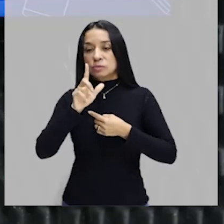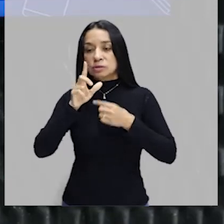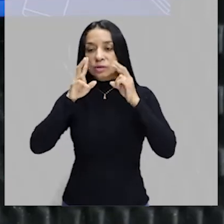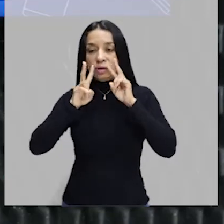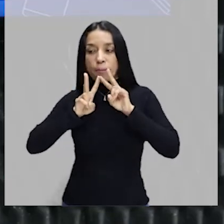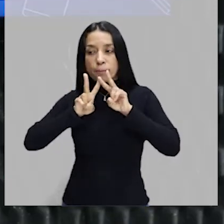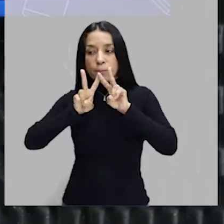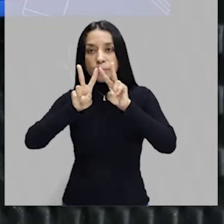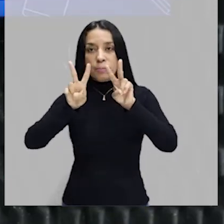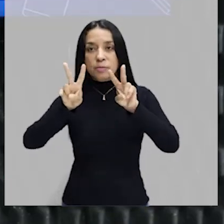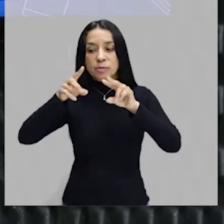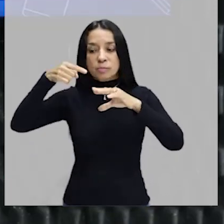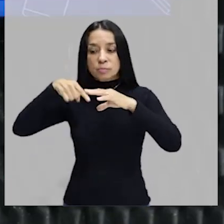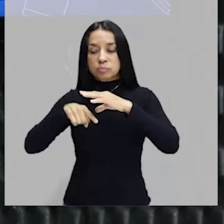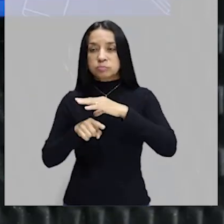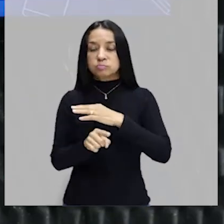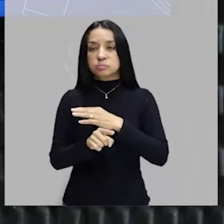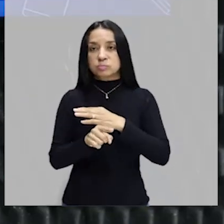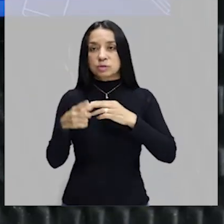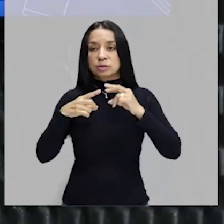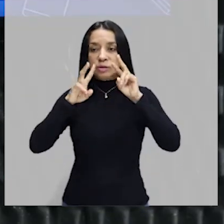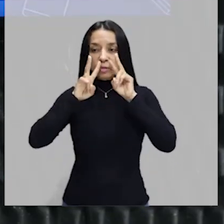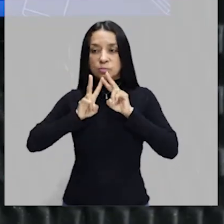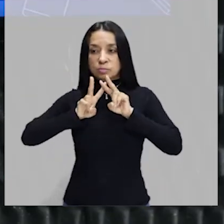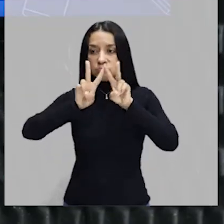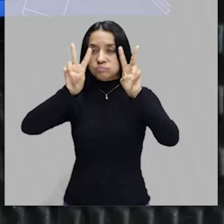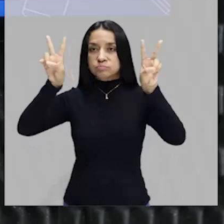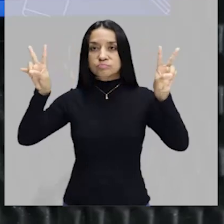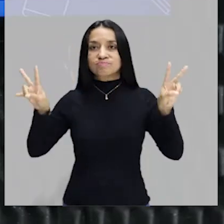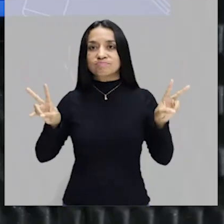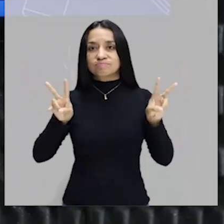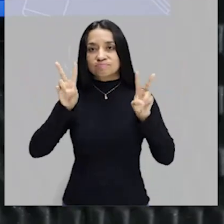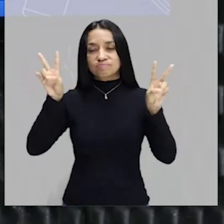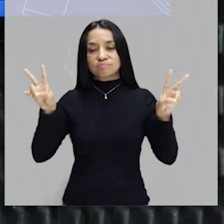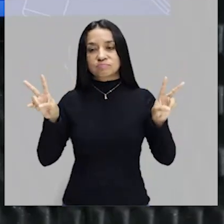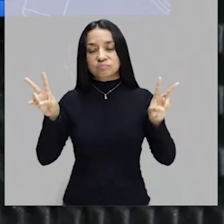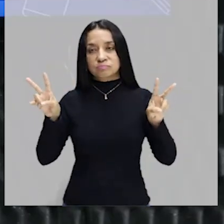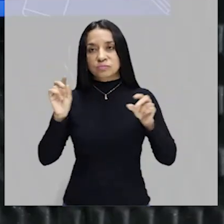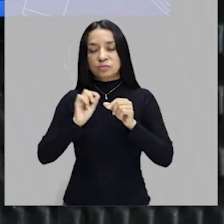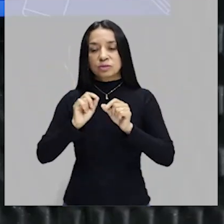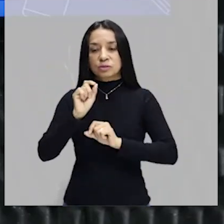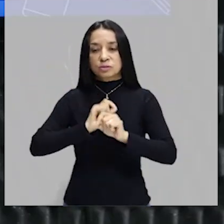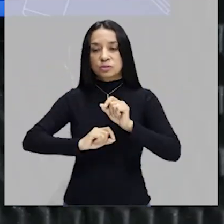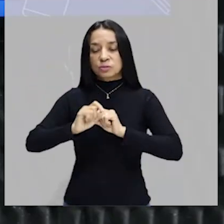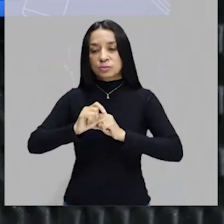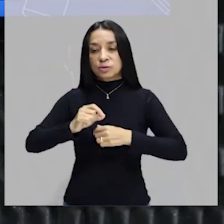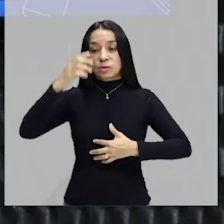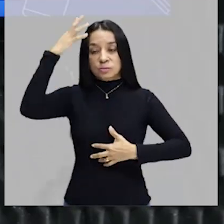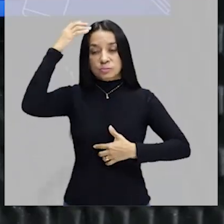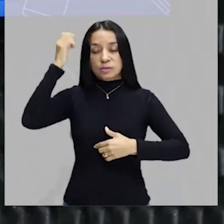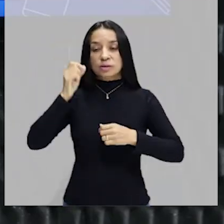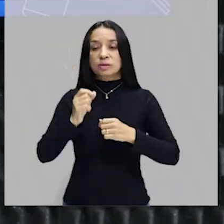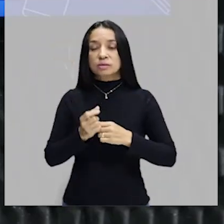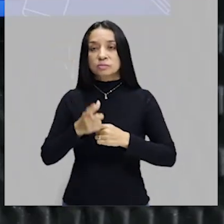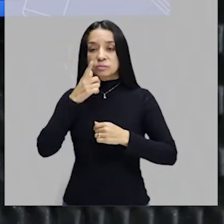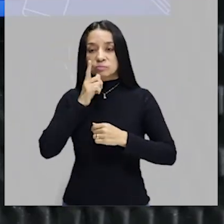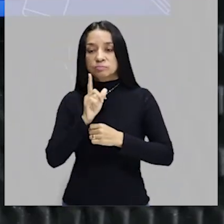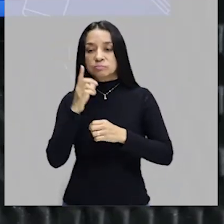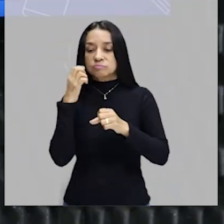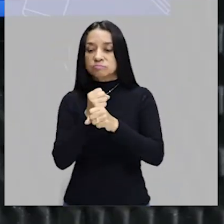de profundidade, ou seja, você tem uma visão tridimensional. Isso faz com que, no caso dos macacos, eles consigam